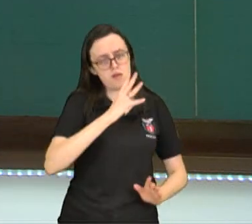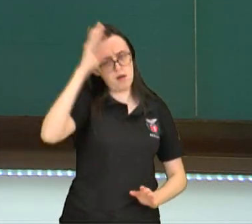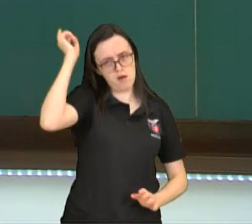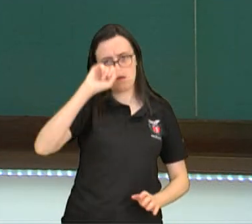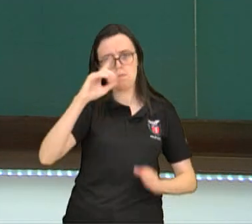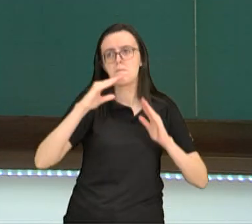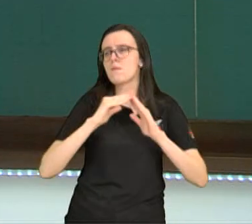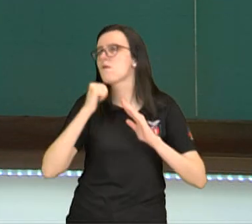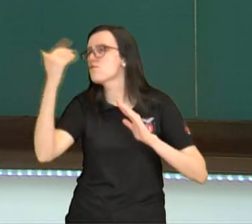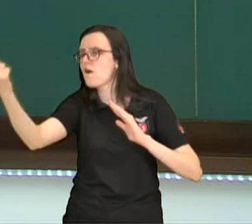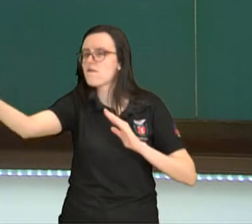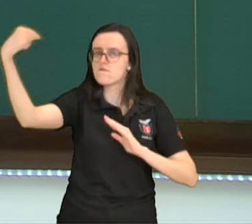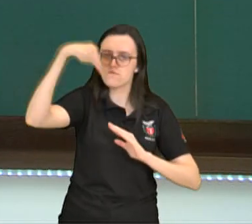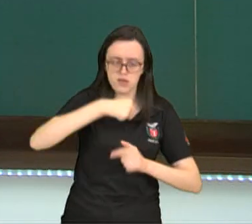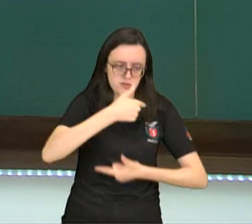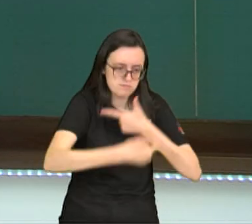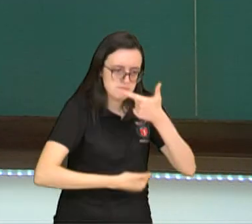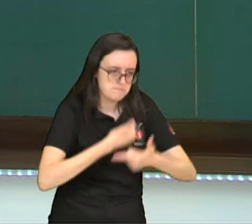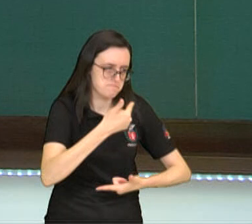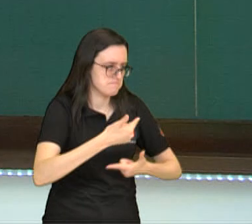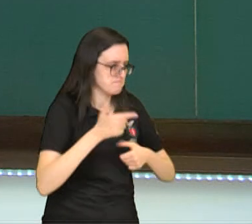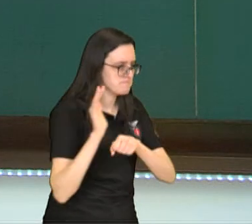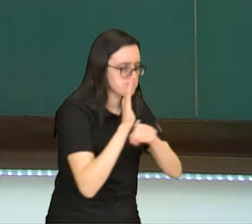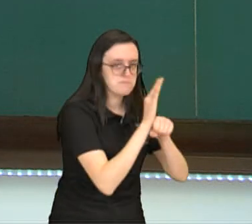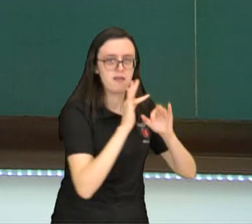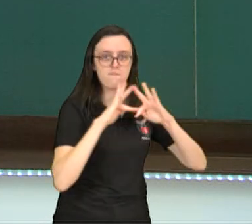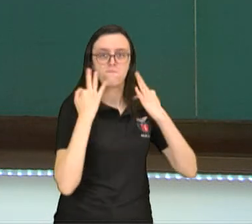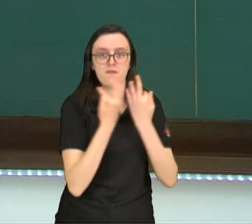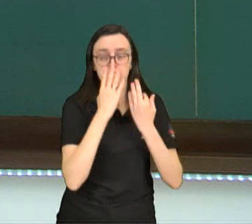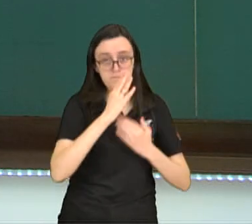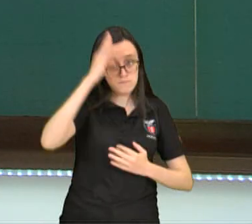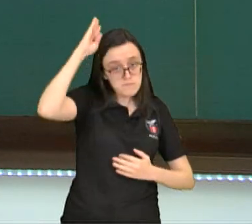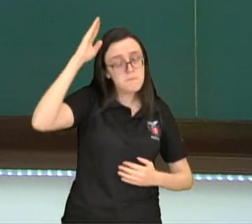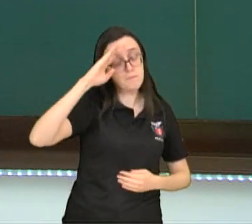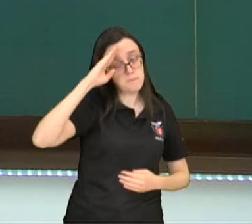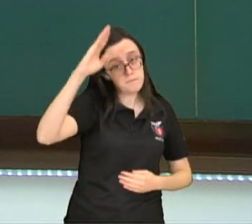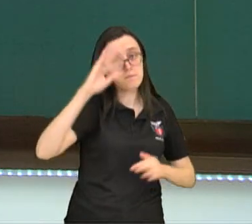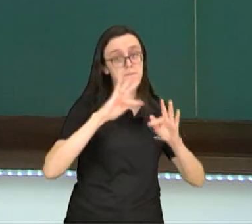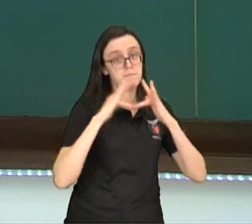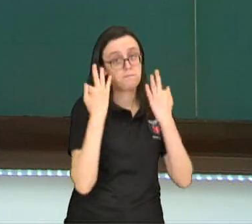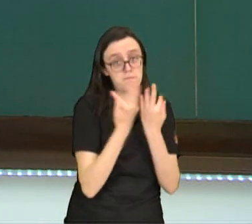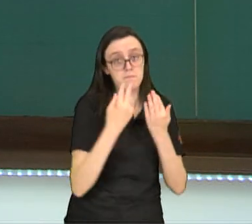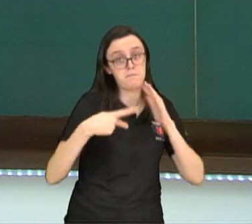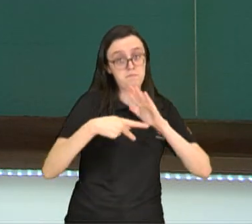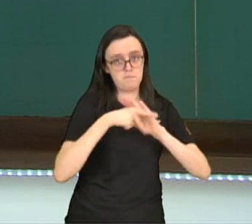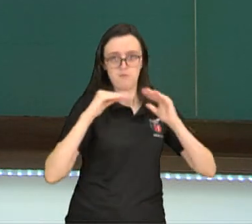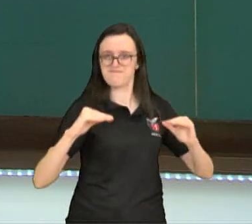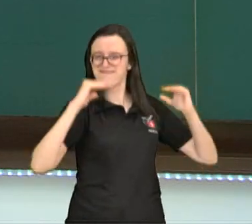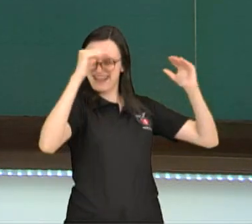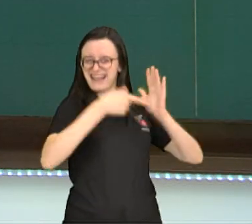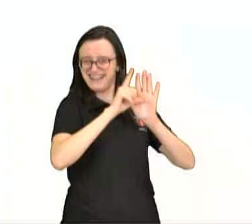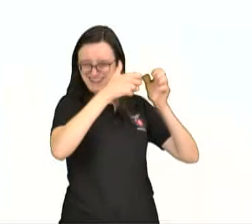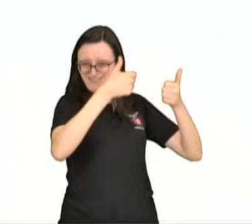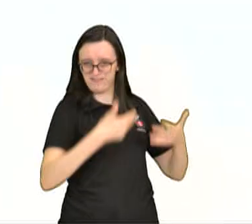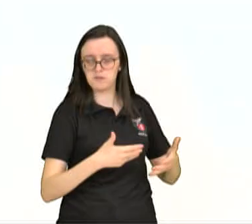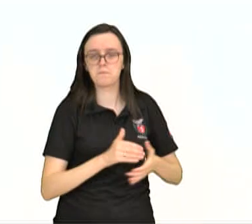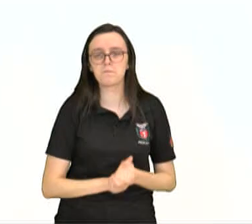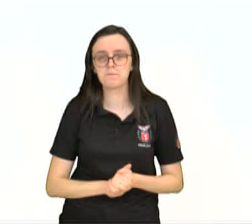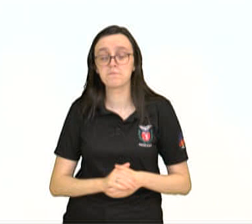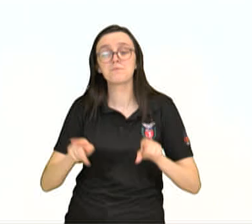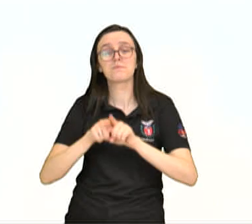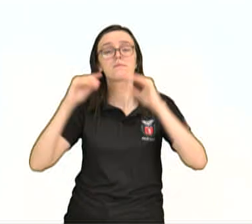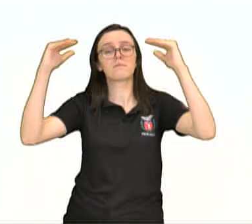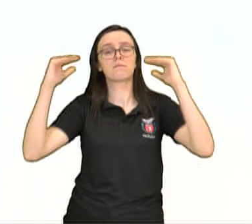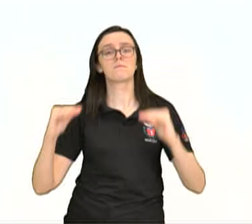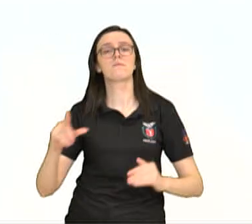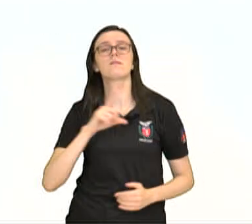que eram protegidos, que faziam serviços para as famílias romanas, principalmente as famílias dos patrícios, né? E